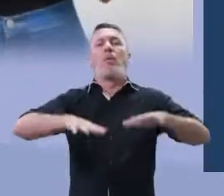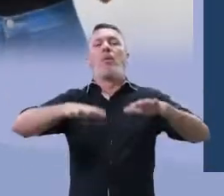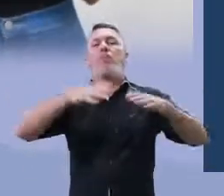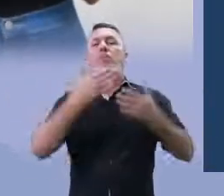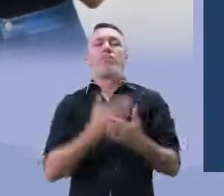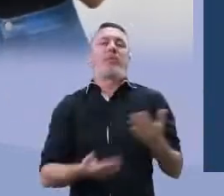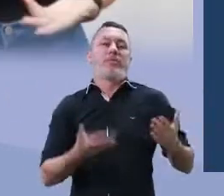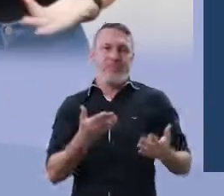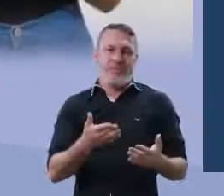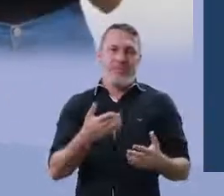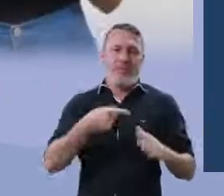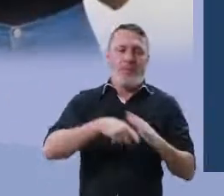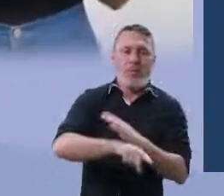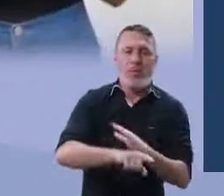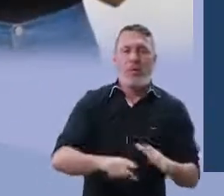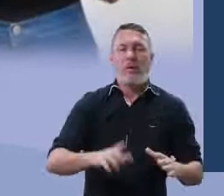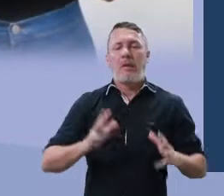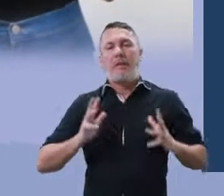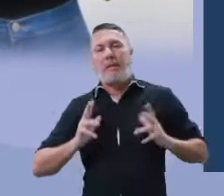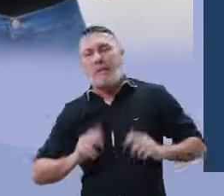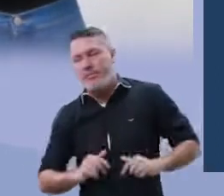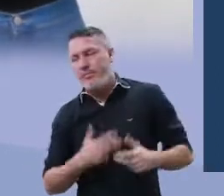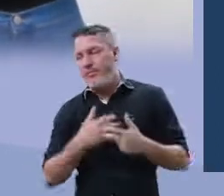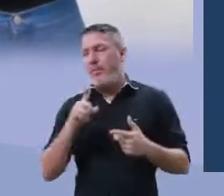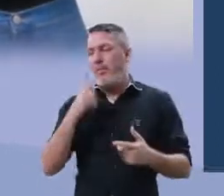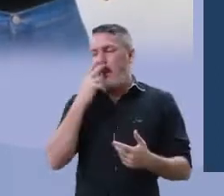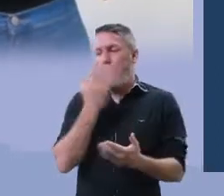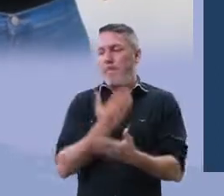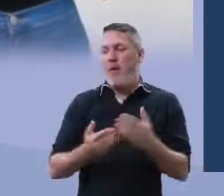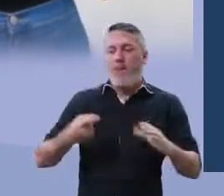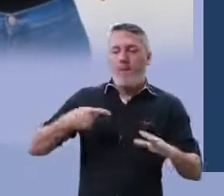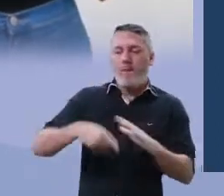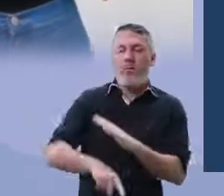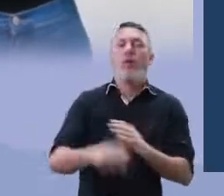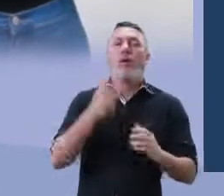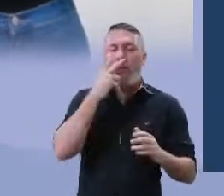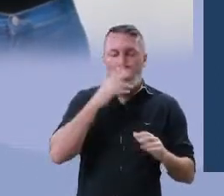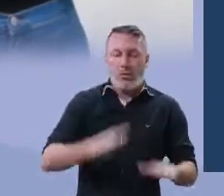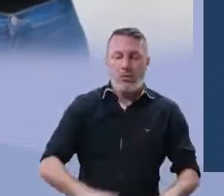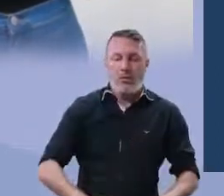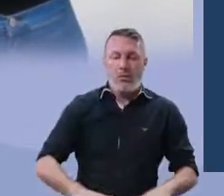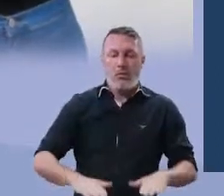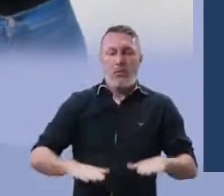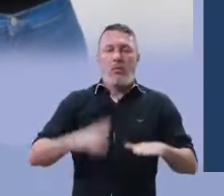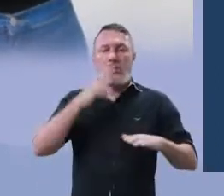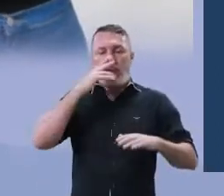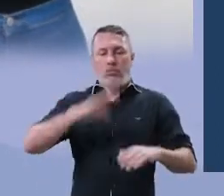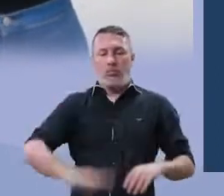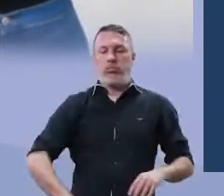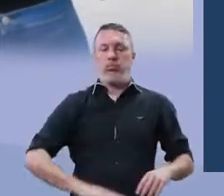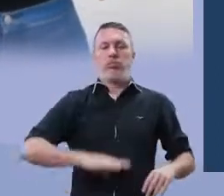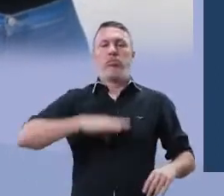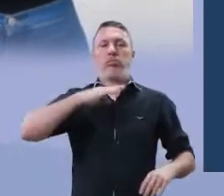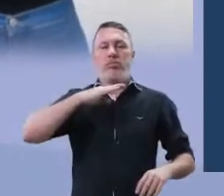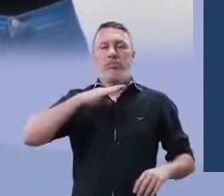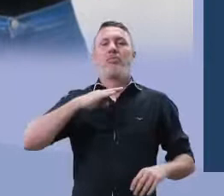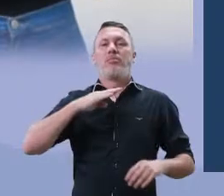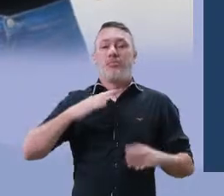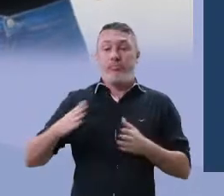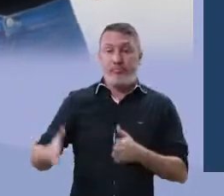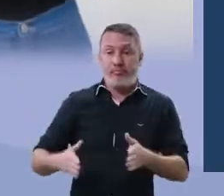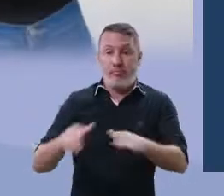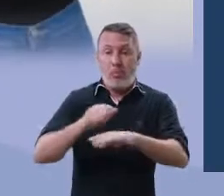esses sedimentos são depositados então no fundo desse rio, até que a gente teve então uma perda aí da profundidade e diminuição